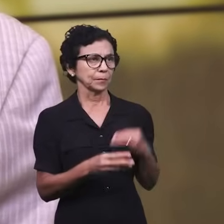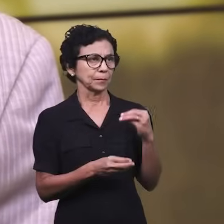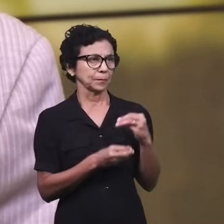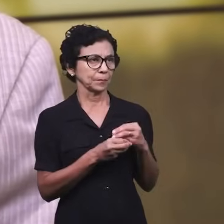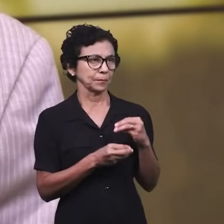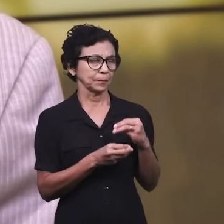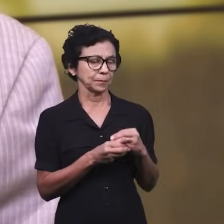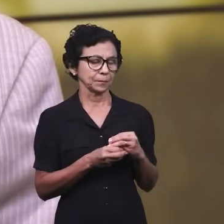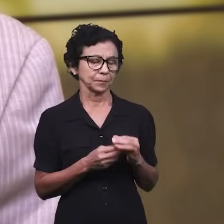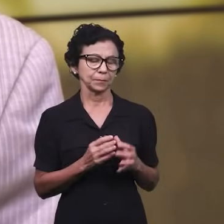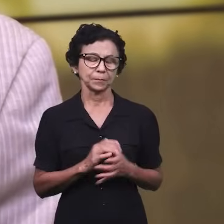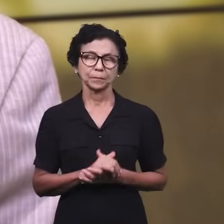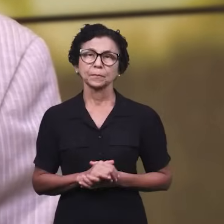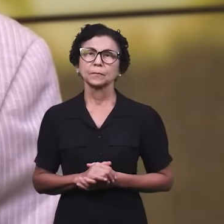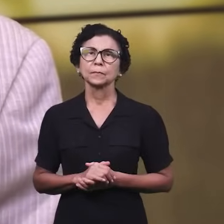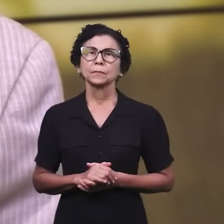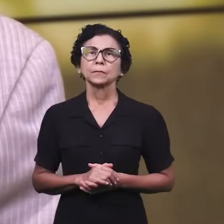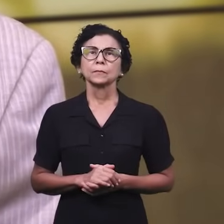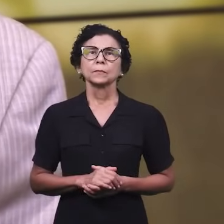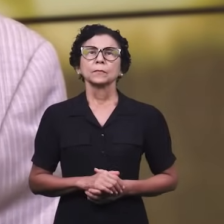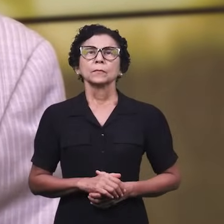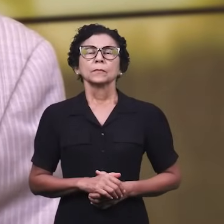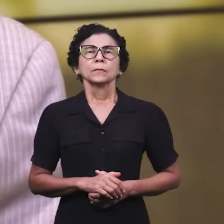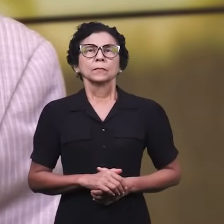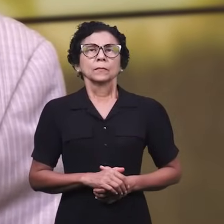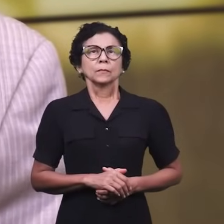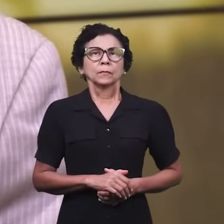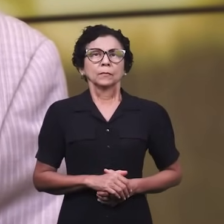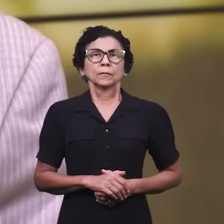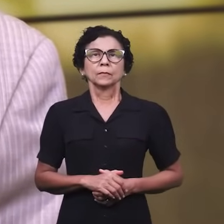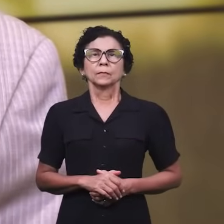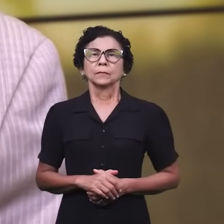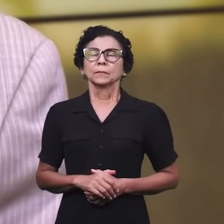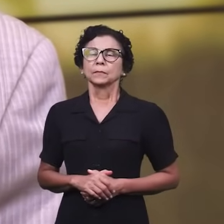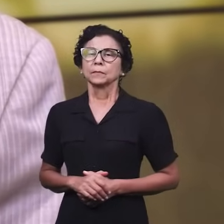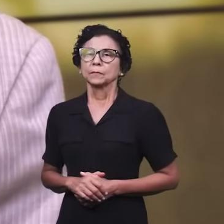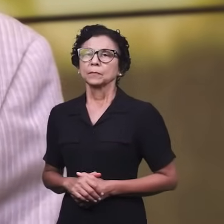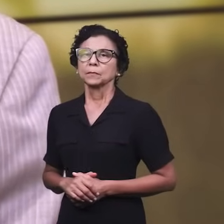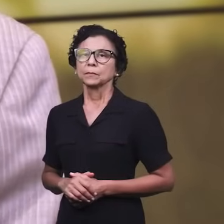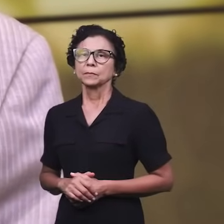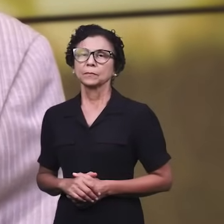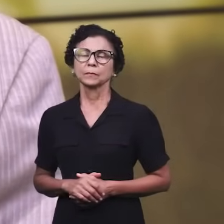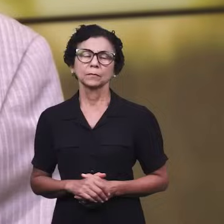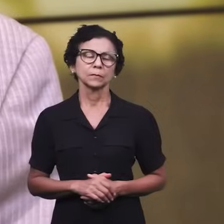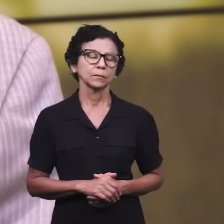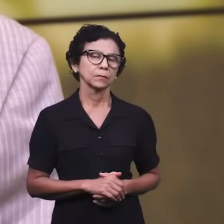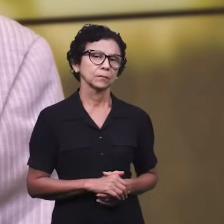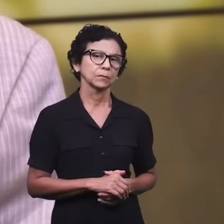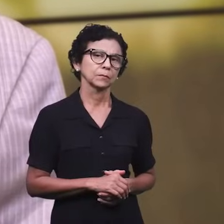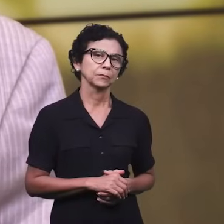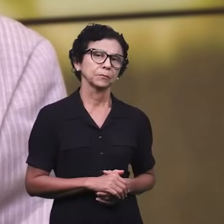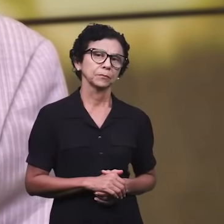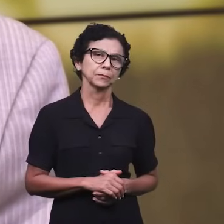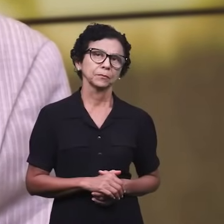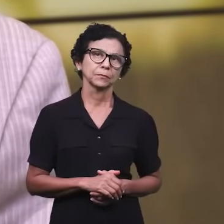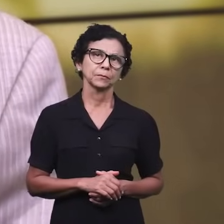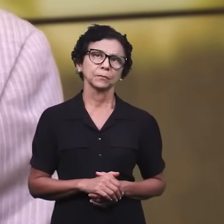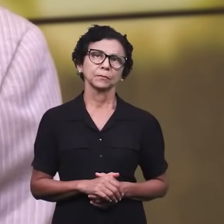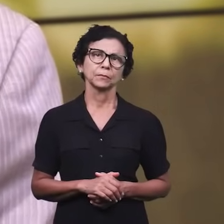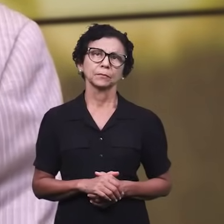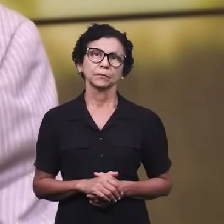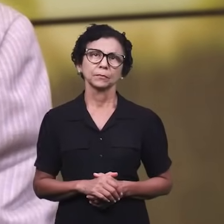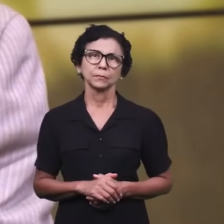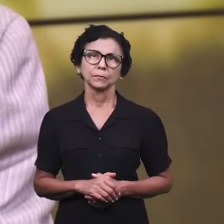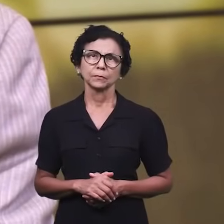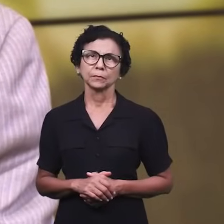não joga semente num cultiva Você é pastor de ovelhas jogando isso pro lado espiritual não faltará